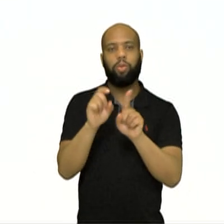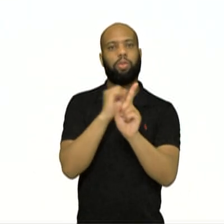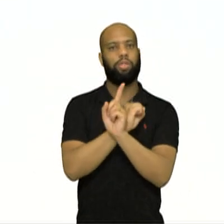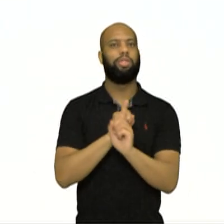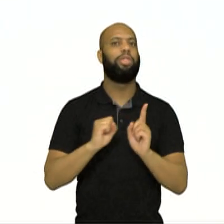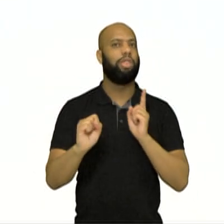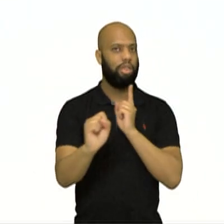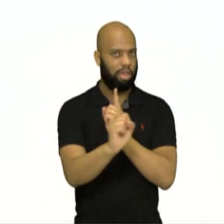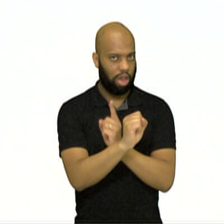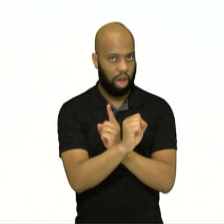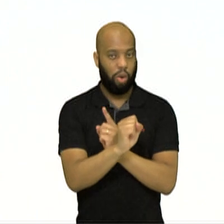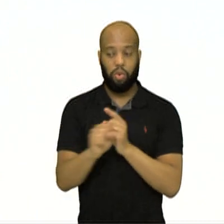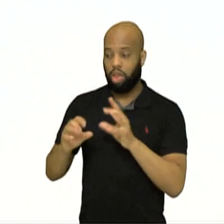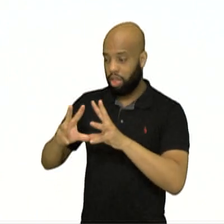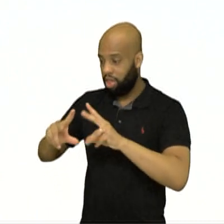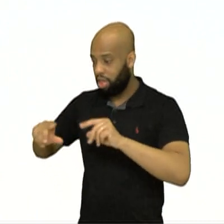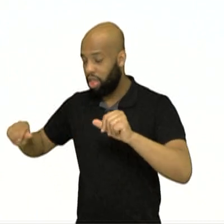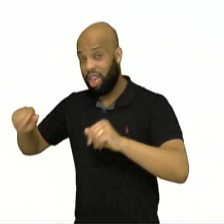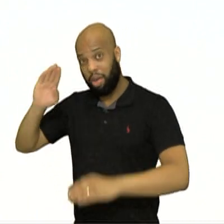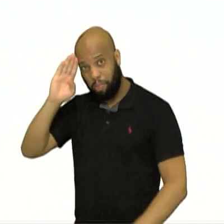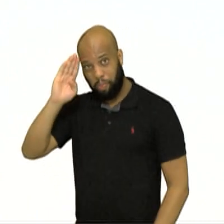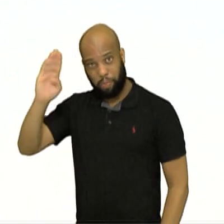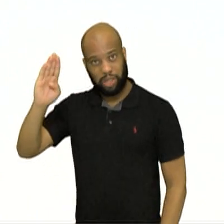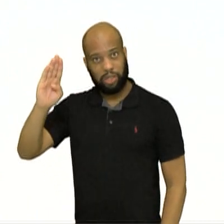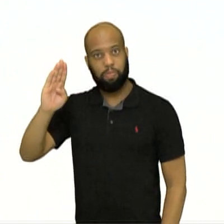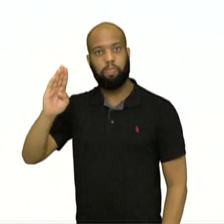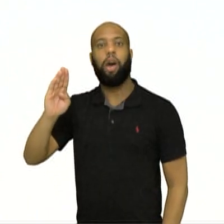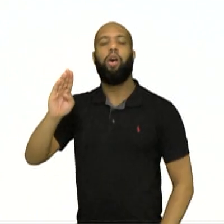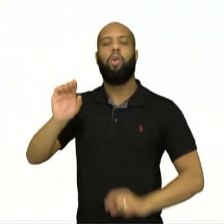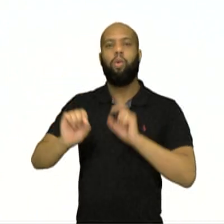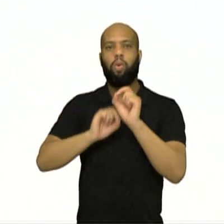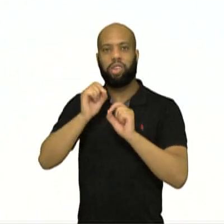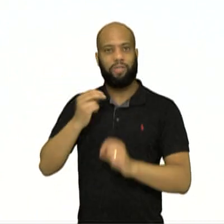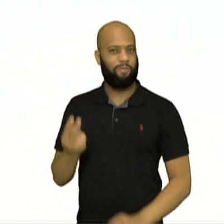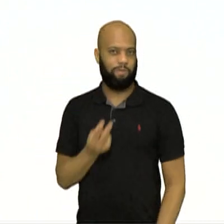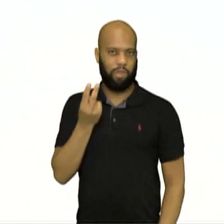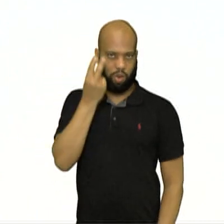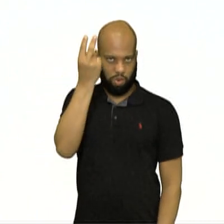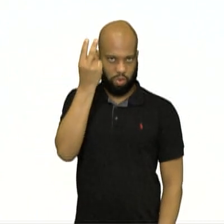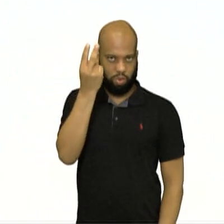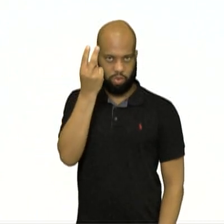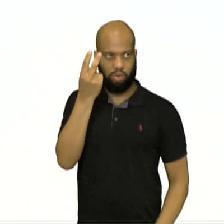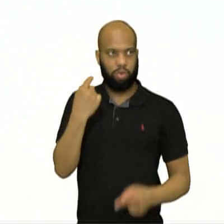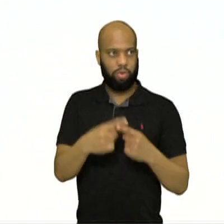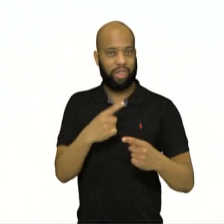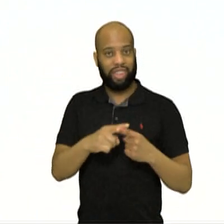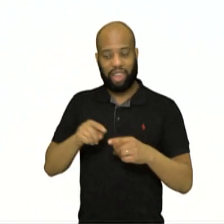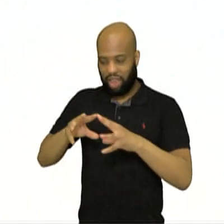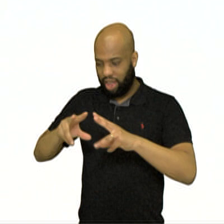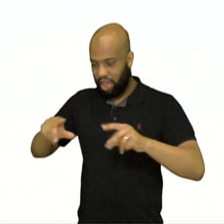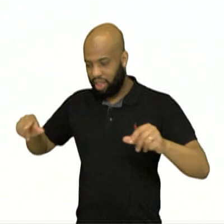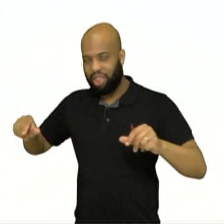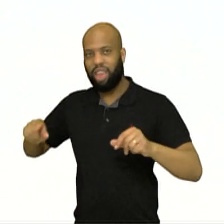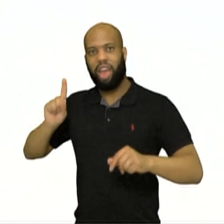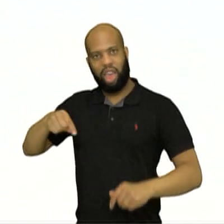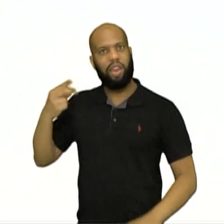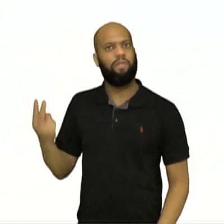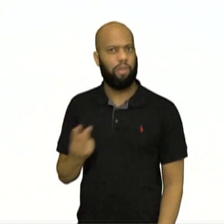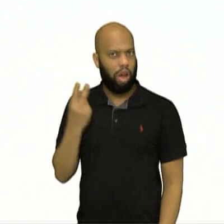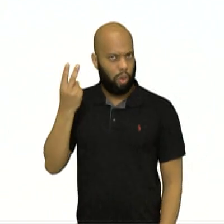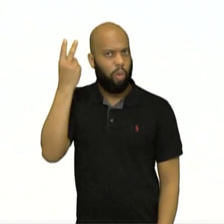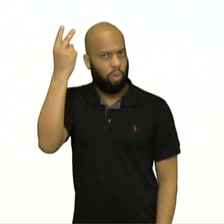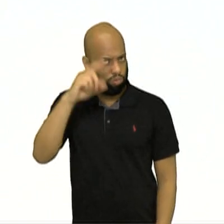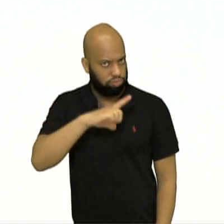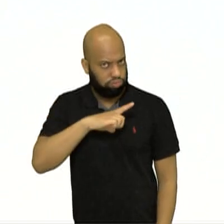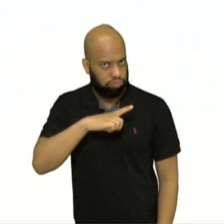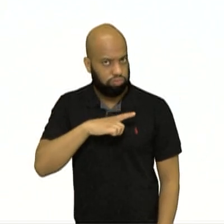que tinha a terra como principal valor, né, a porção de terra era muito valorizada, né, e se